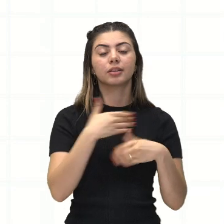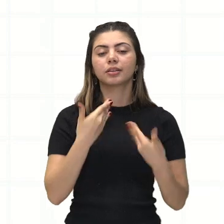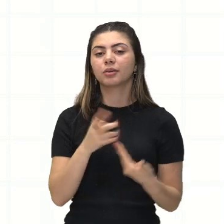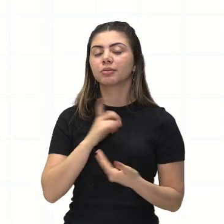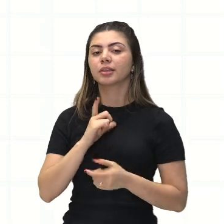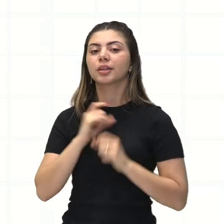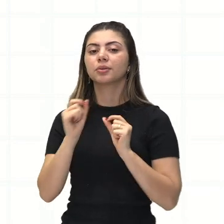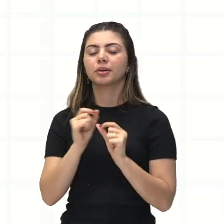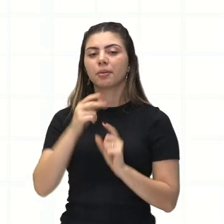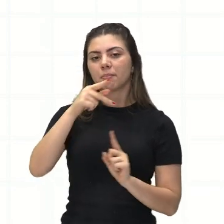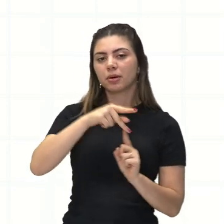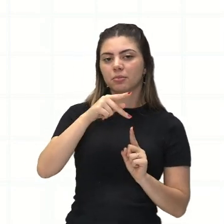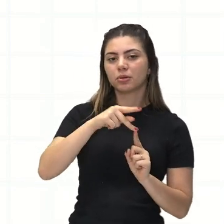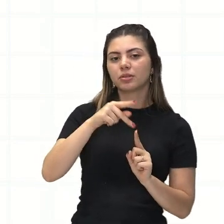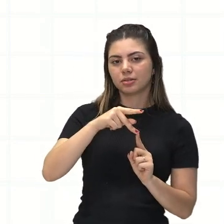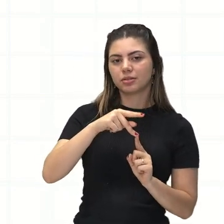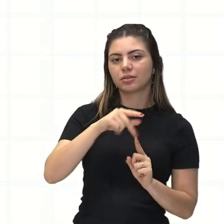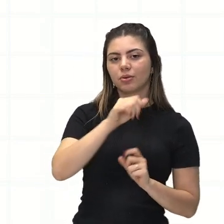mais o artigo o.